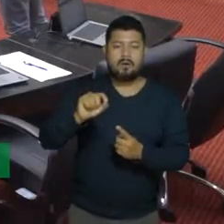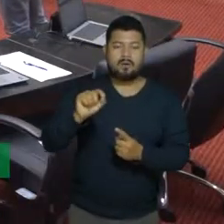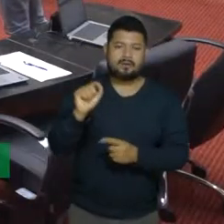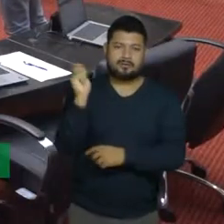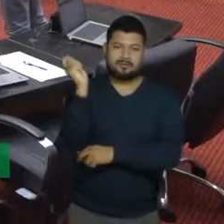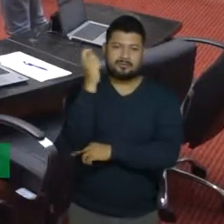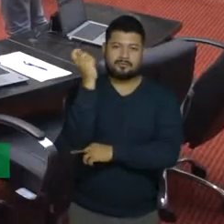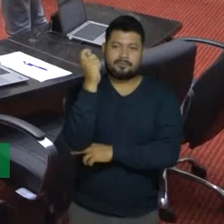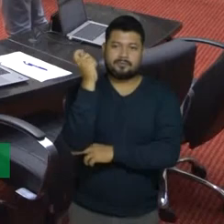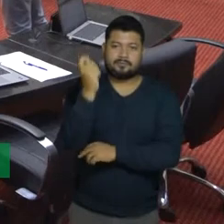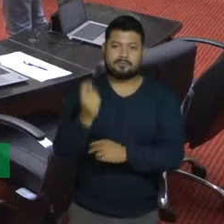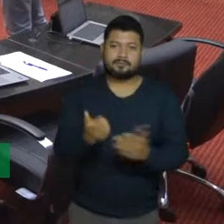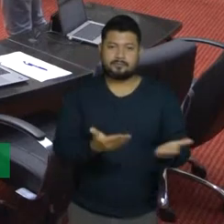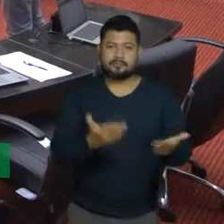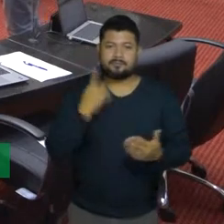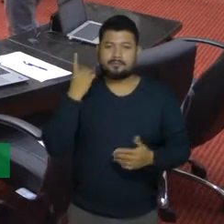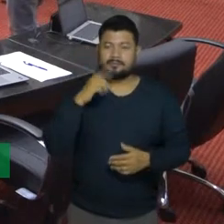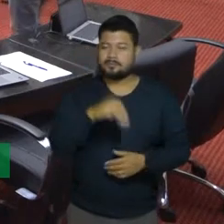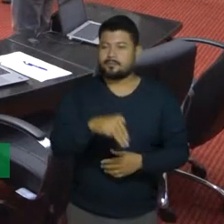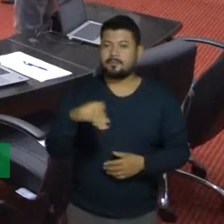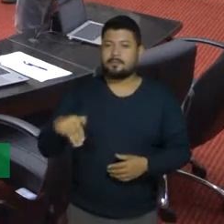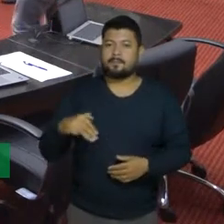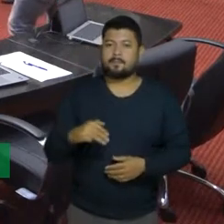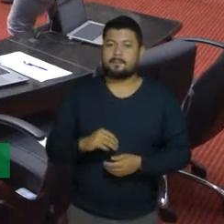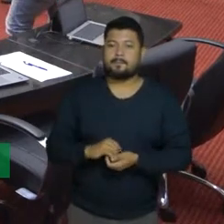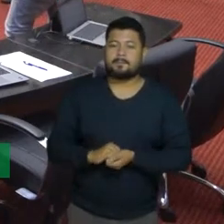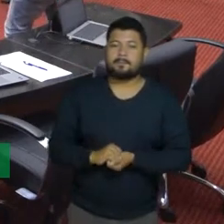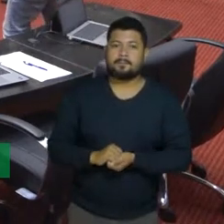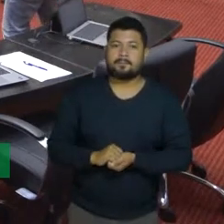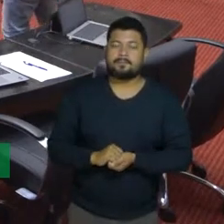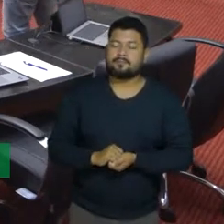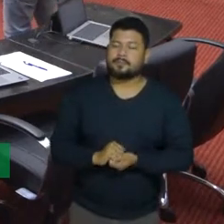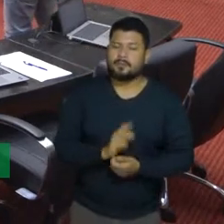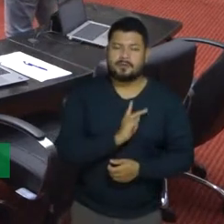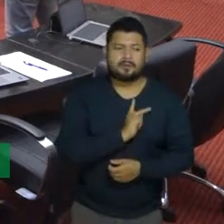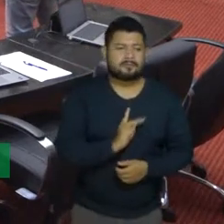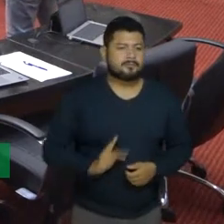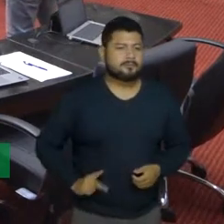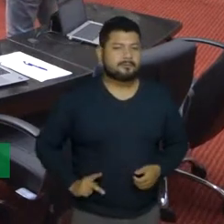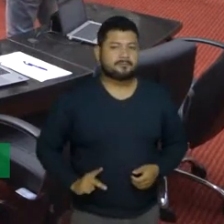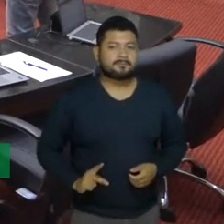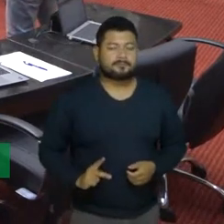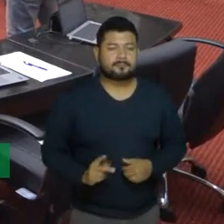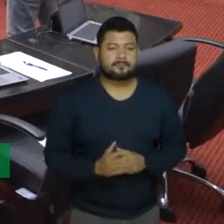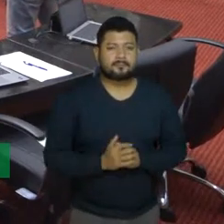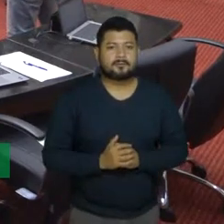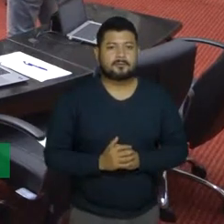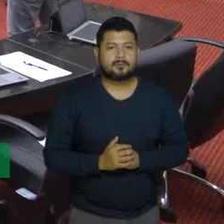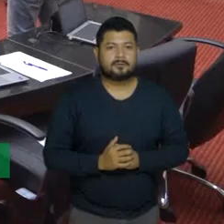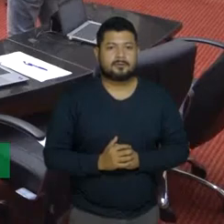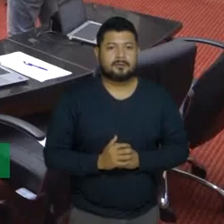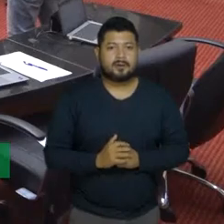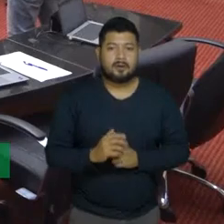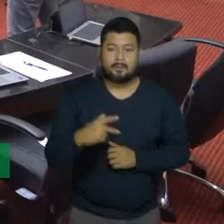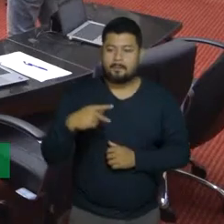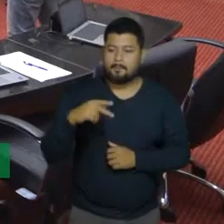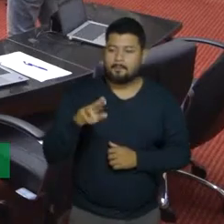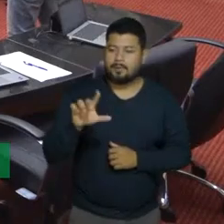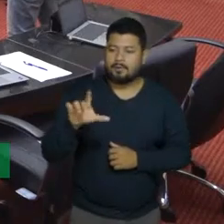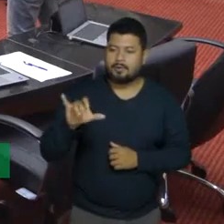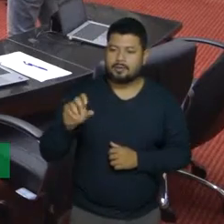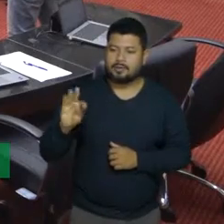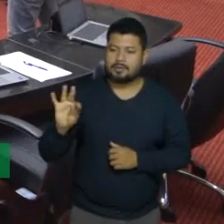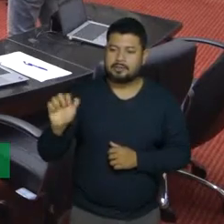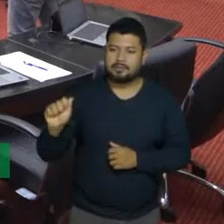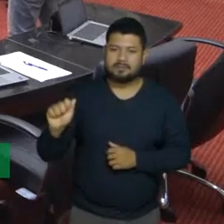Deputado Mário Mota. Presidente, um paulista foi recebido na cidade